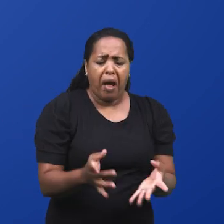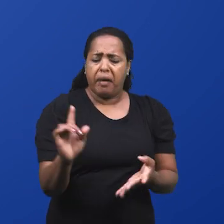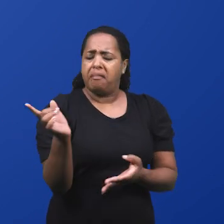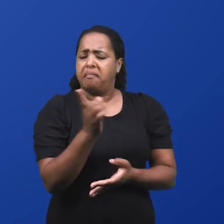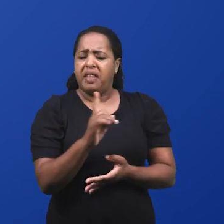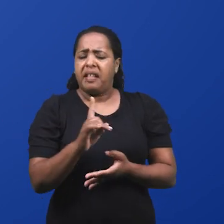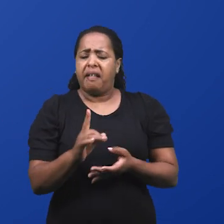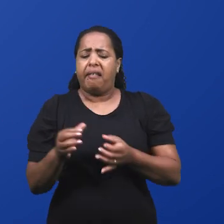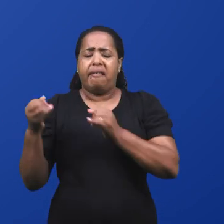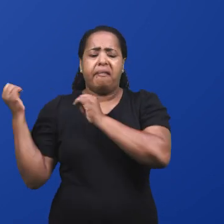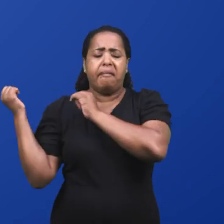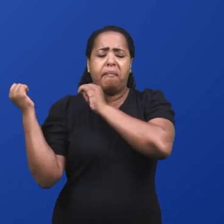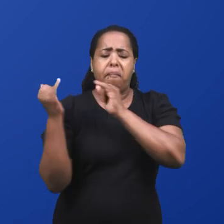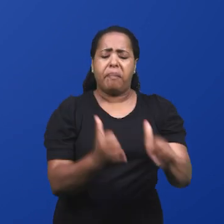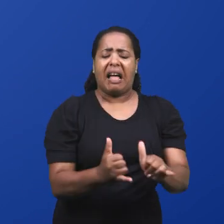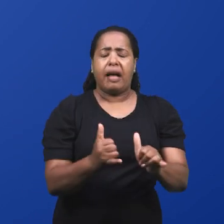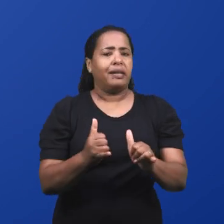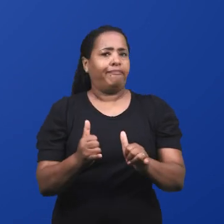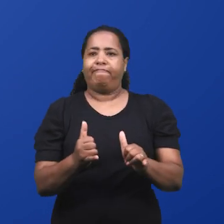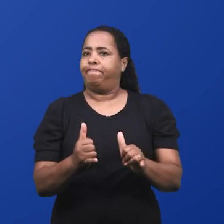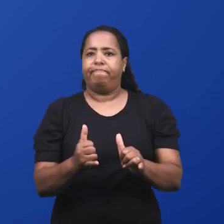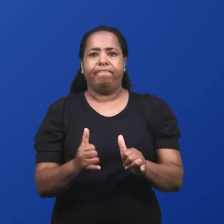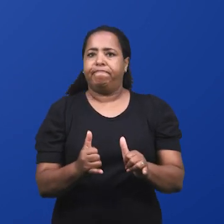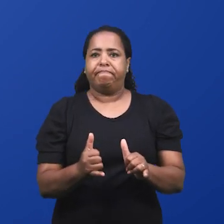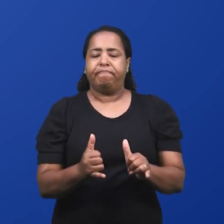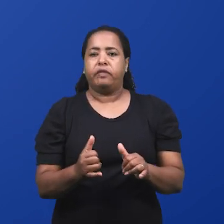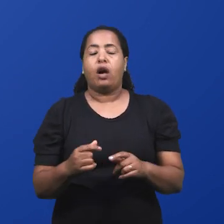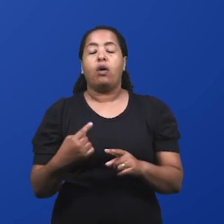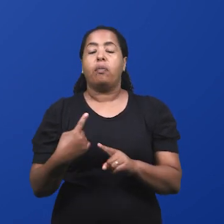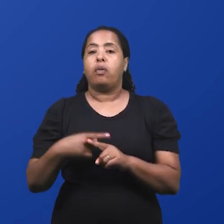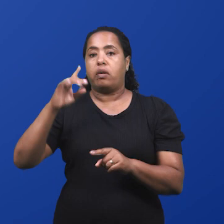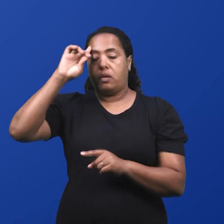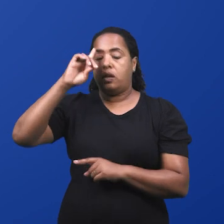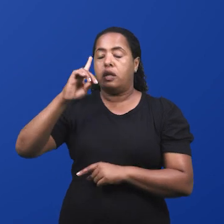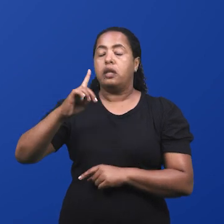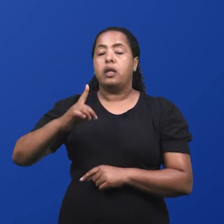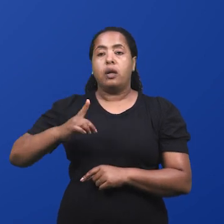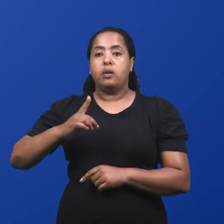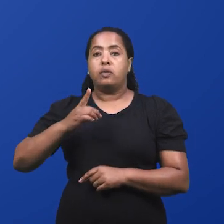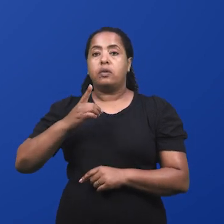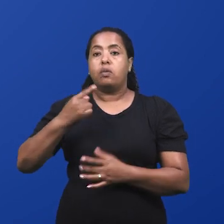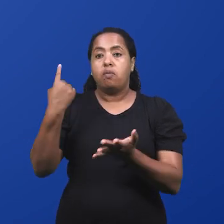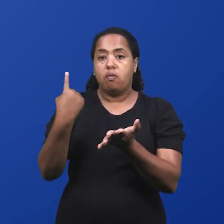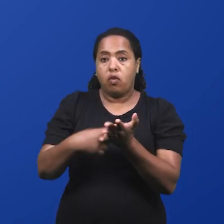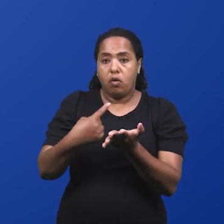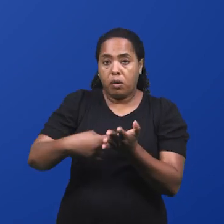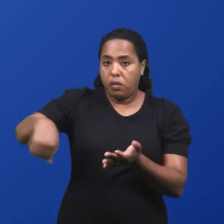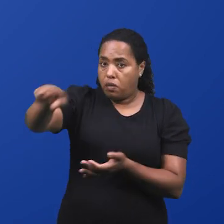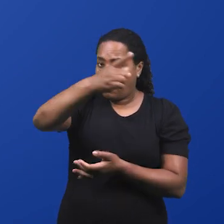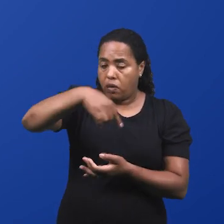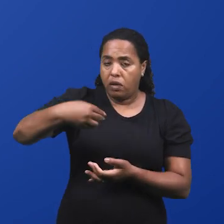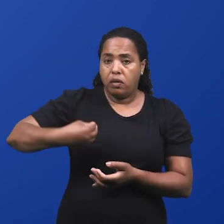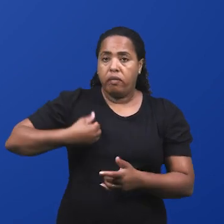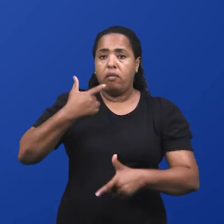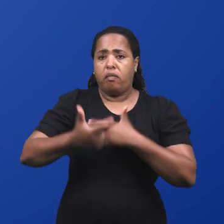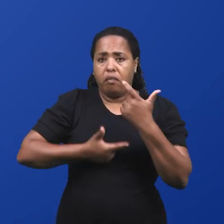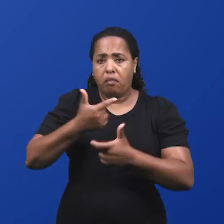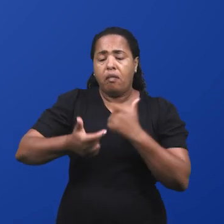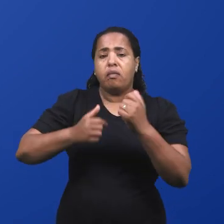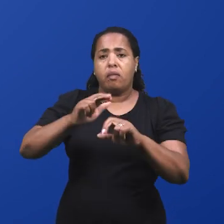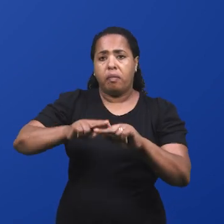não te deixarei, nem te desampararei. E também um compromisso que Deus tem feito conosco na